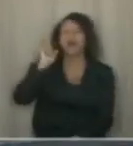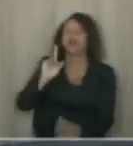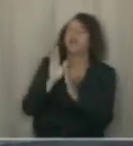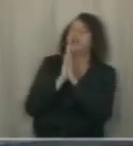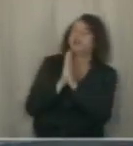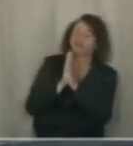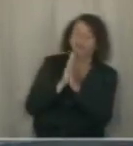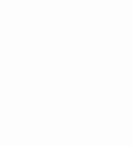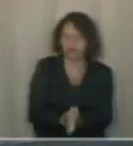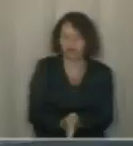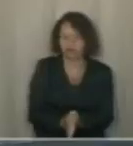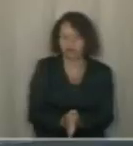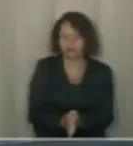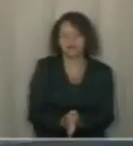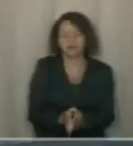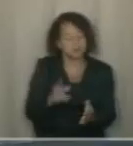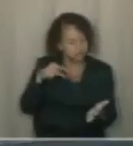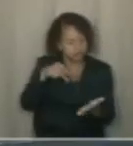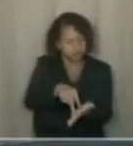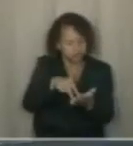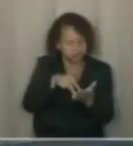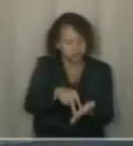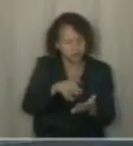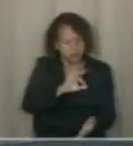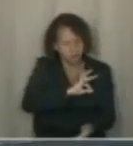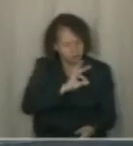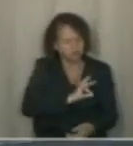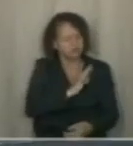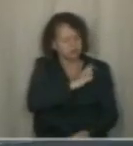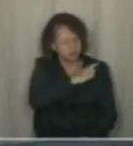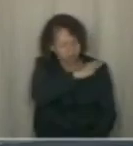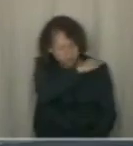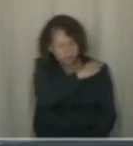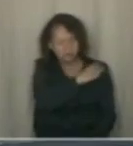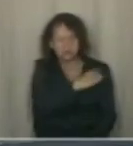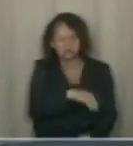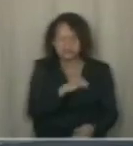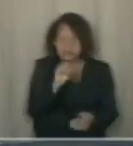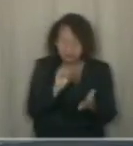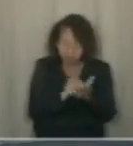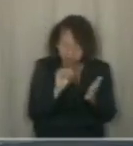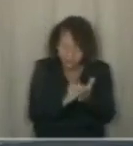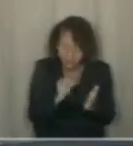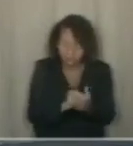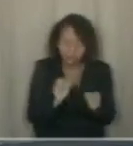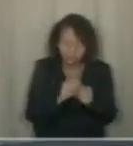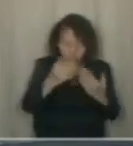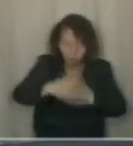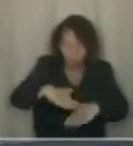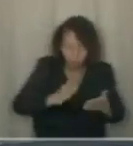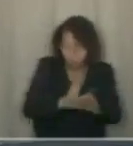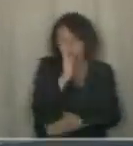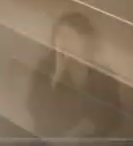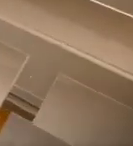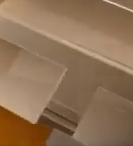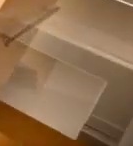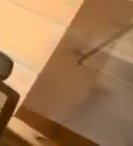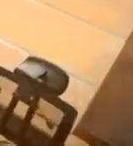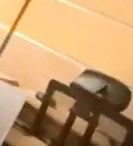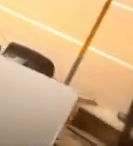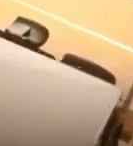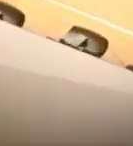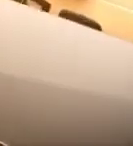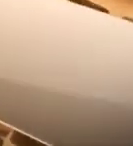pelo amor de Deus, bota a polícia militar na rua. Se estiver defasado, faça concurso público.